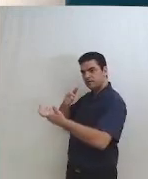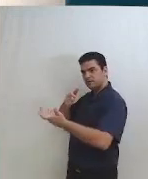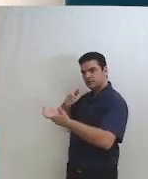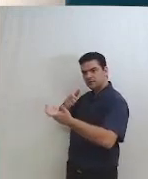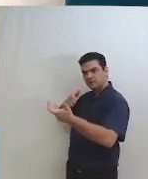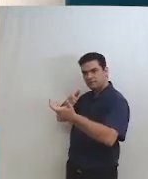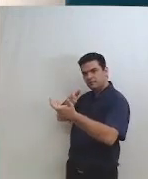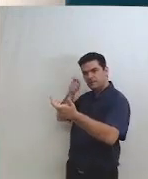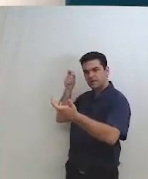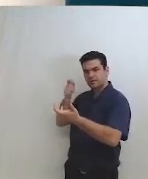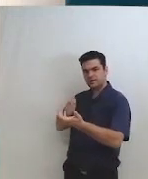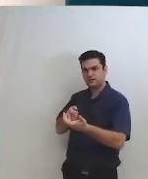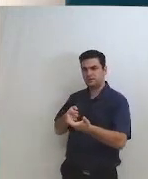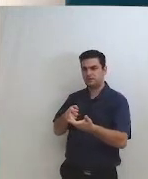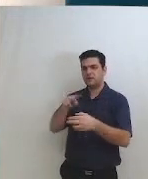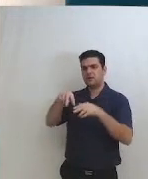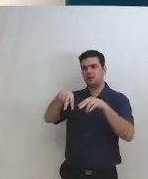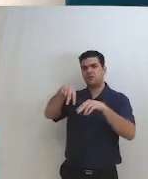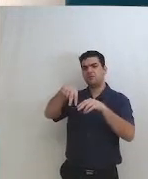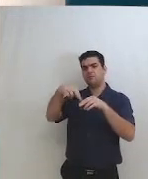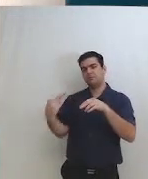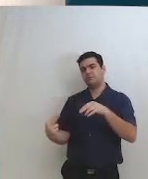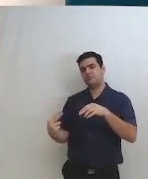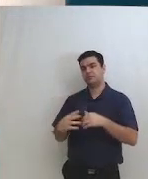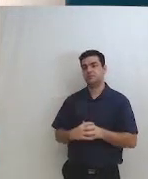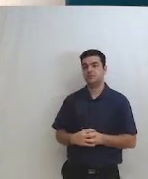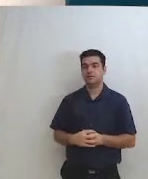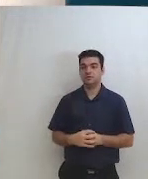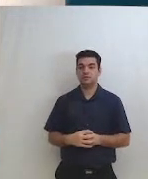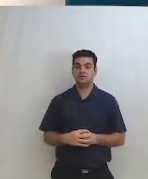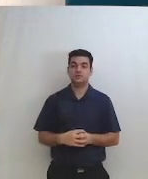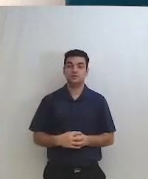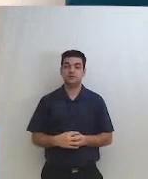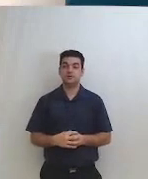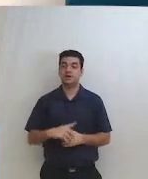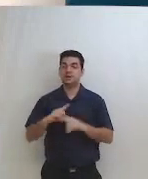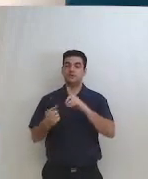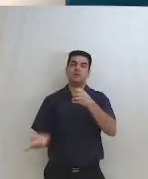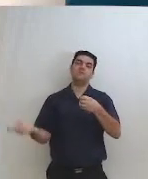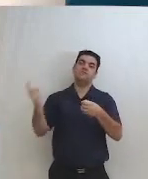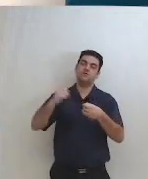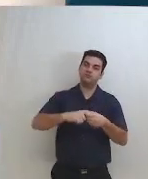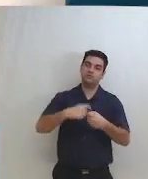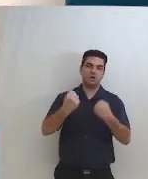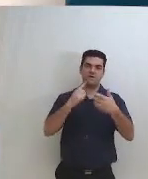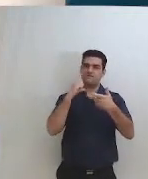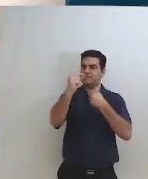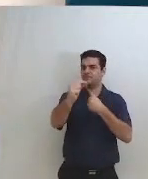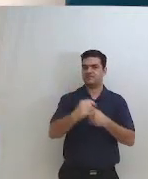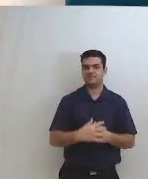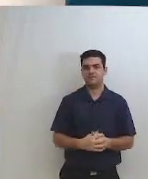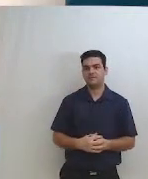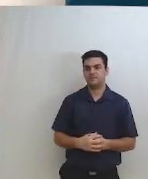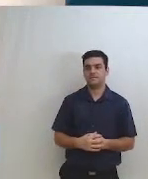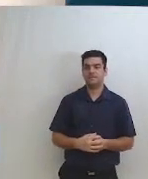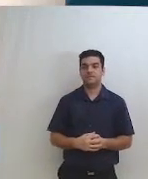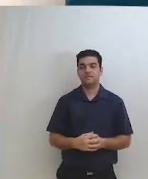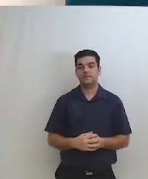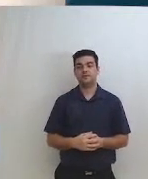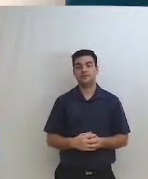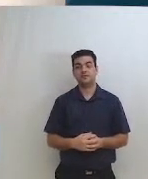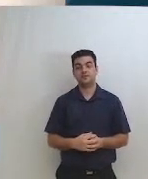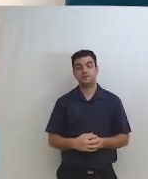fogo contra a sua cabeça. Na sequência, retomou o carro e ambos se evadiram do local. E ainda, pelo que foi apurado, o crime